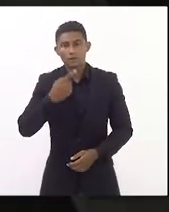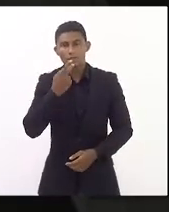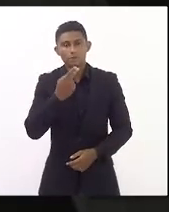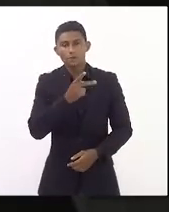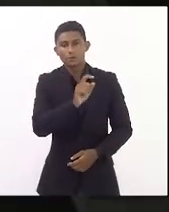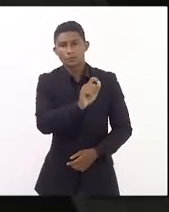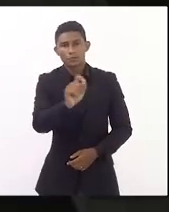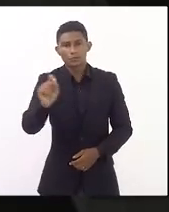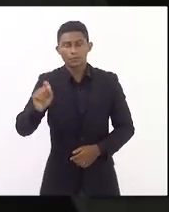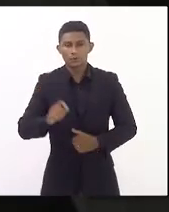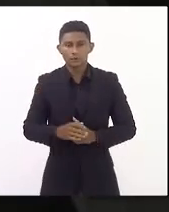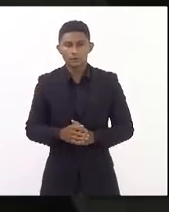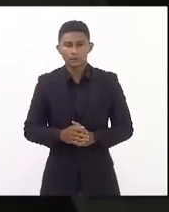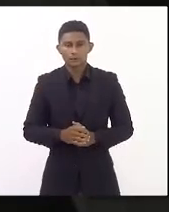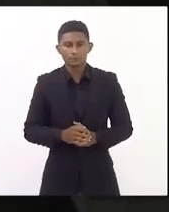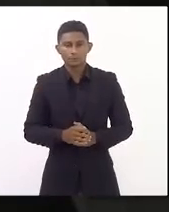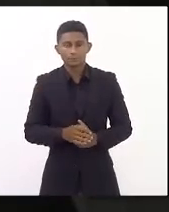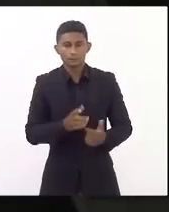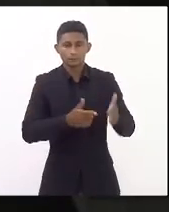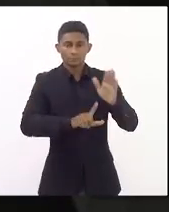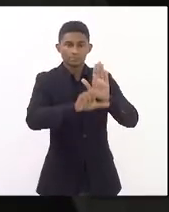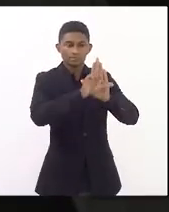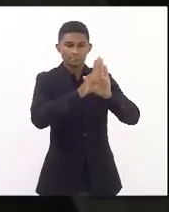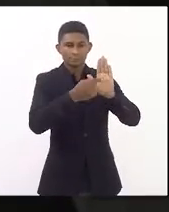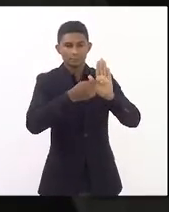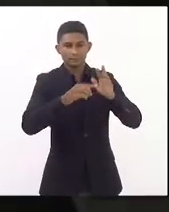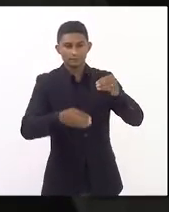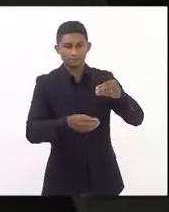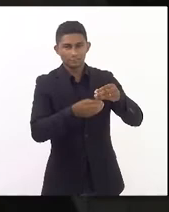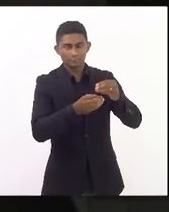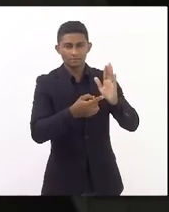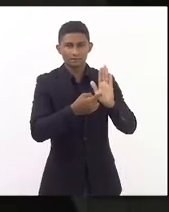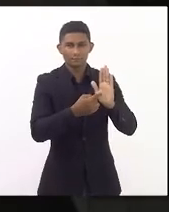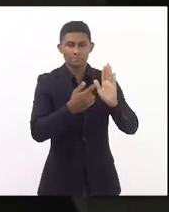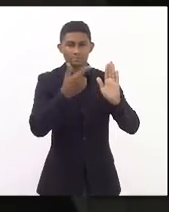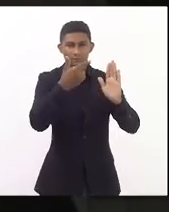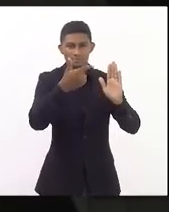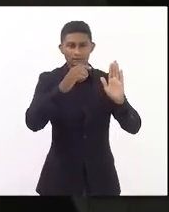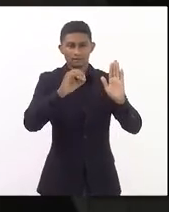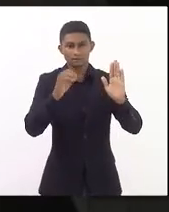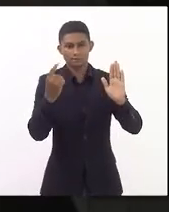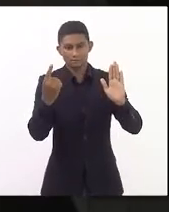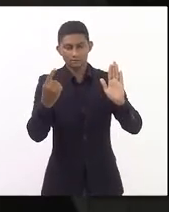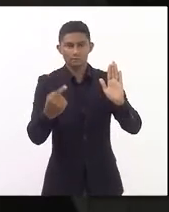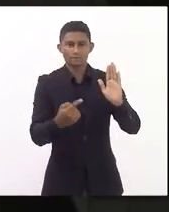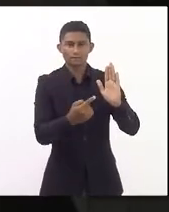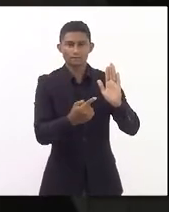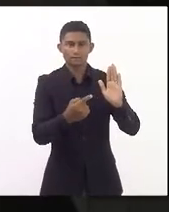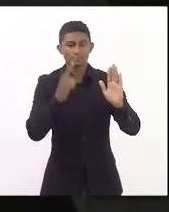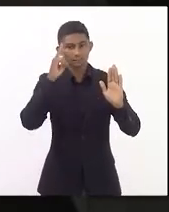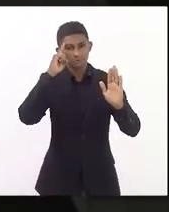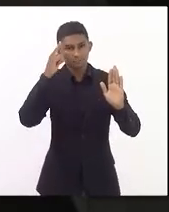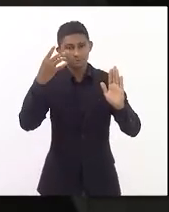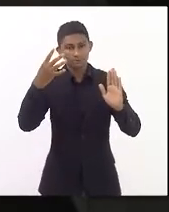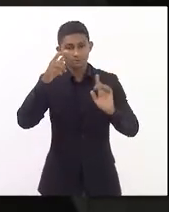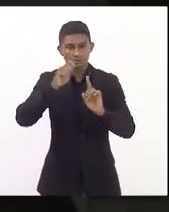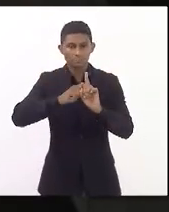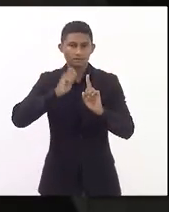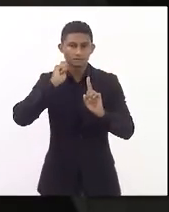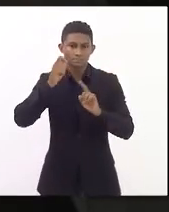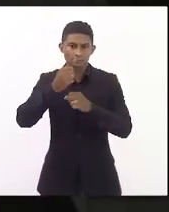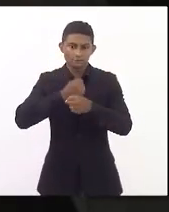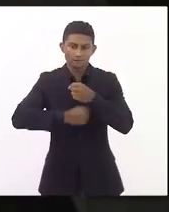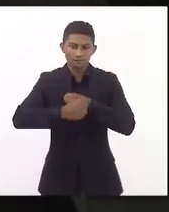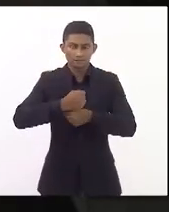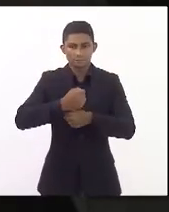a promulgação da Lei Complementar número 201, de 4 de abril